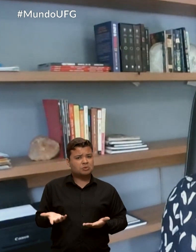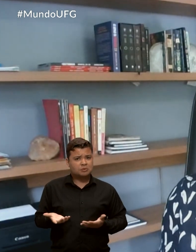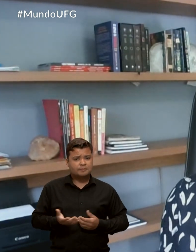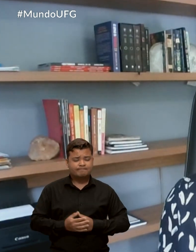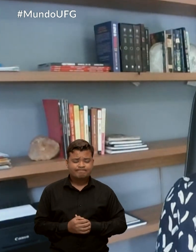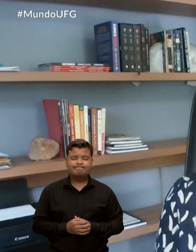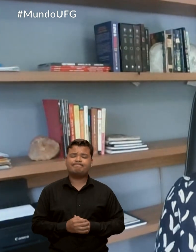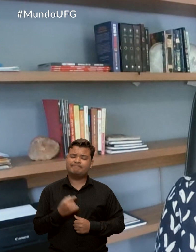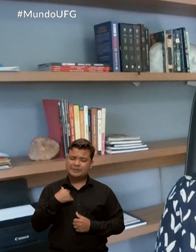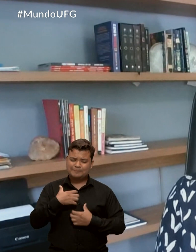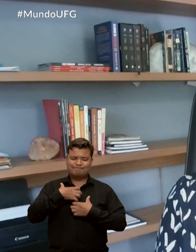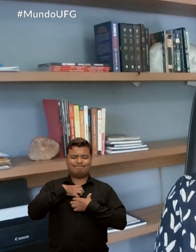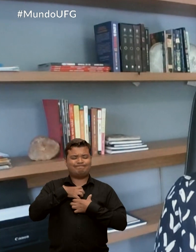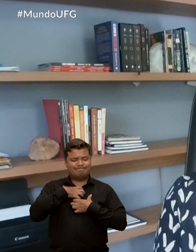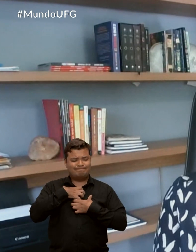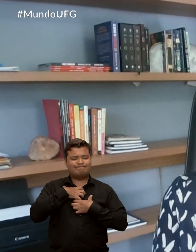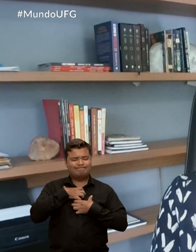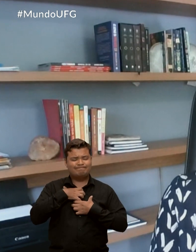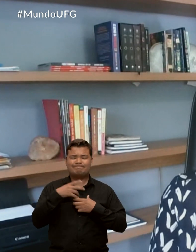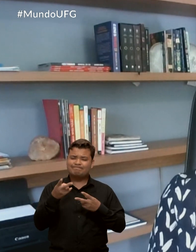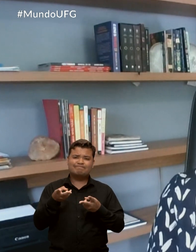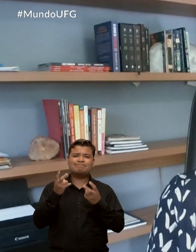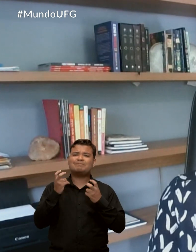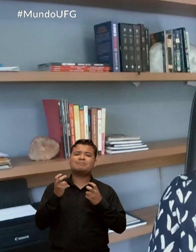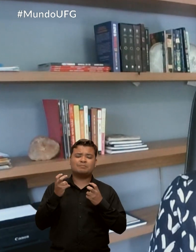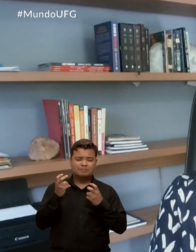eu sentia que aquilo ali era